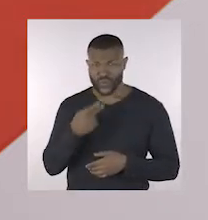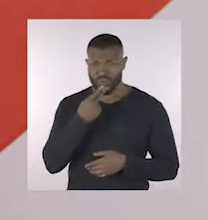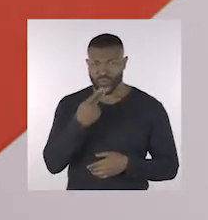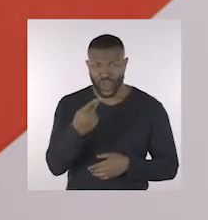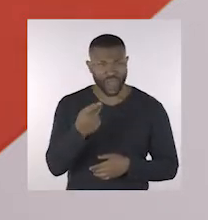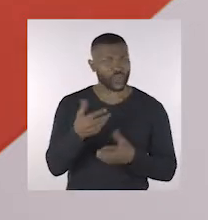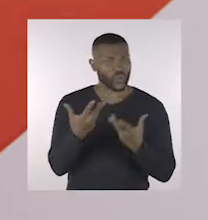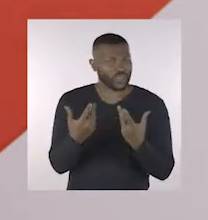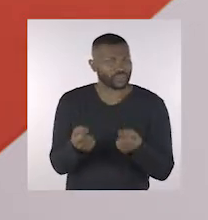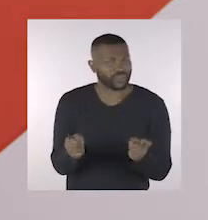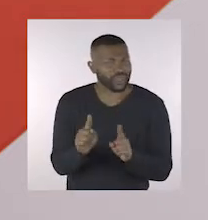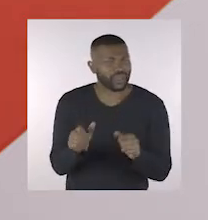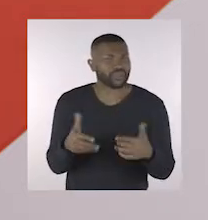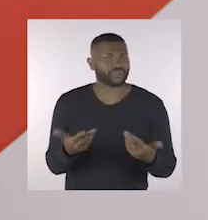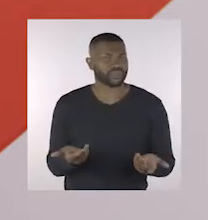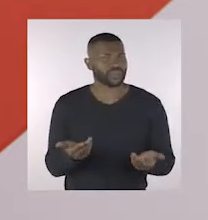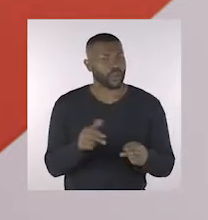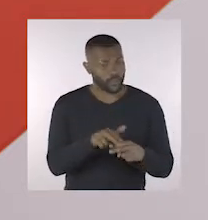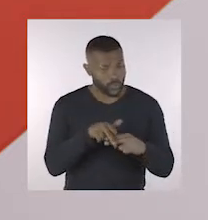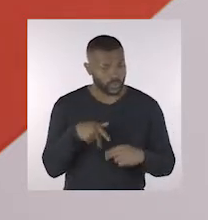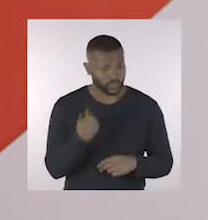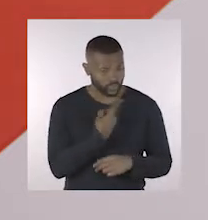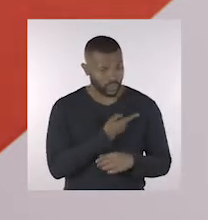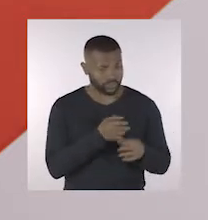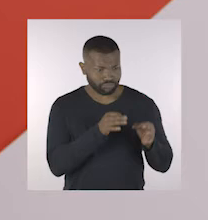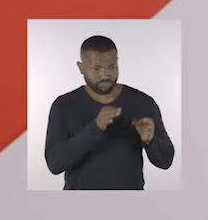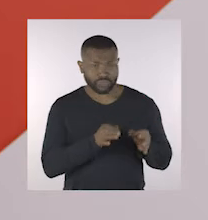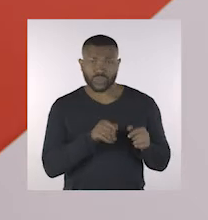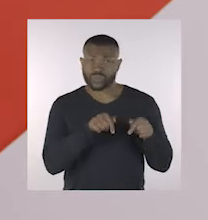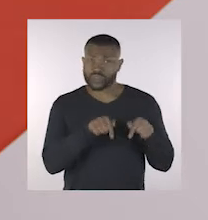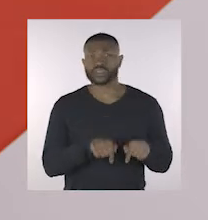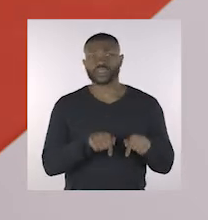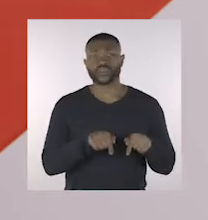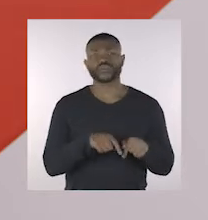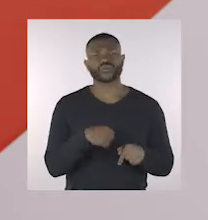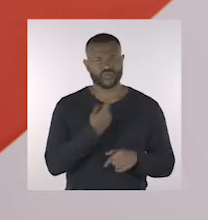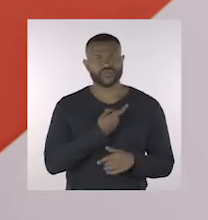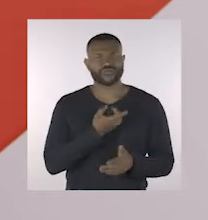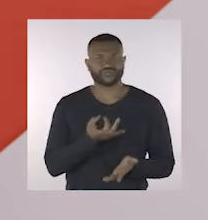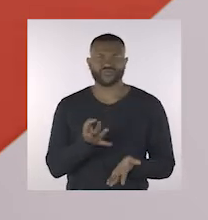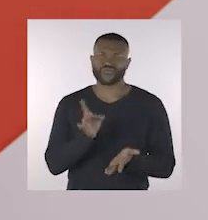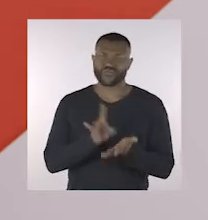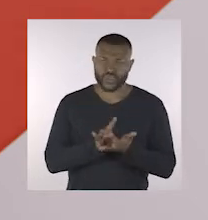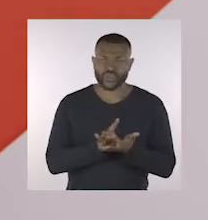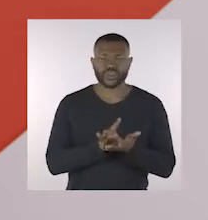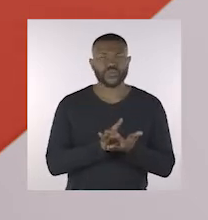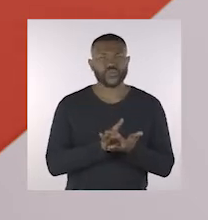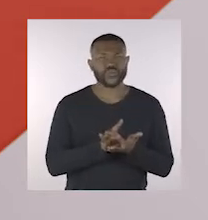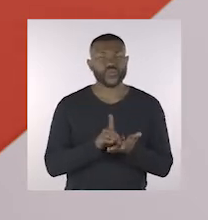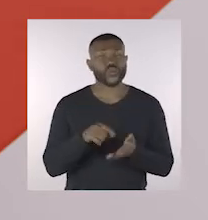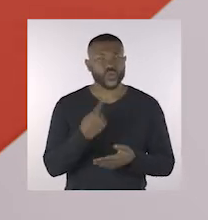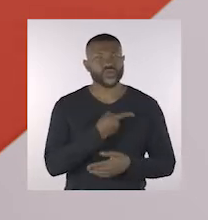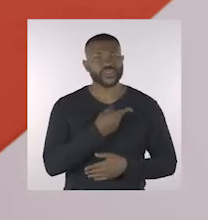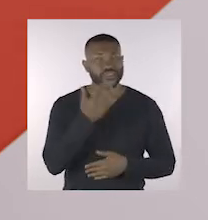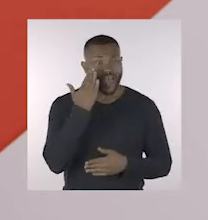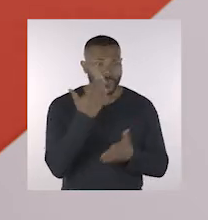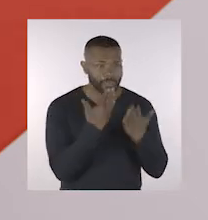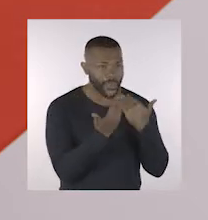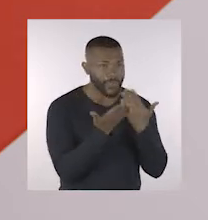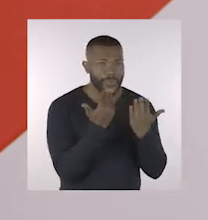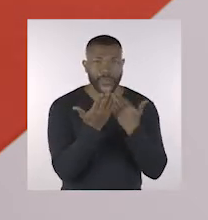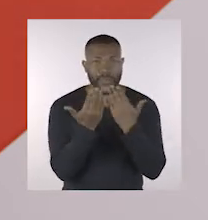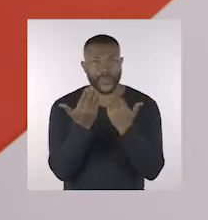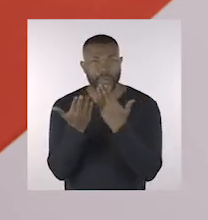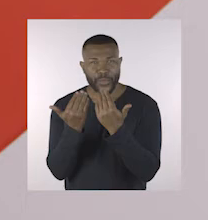governo federal nega tudo isso bolsonaro nega tudo isso não é por isso que a gente dá certo porque nós efetivamente a gente